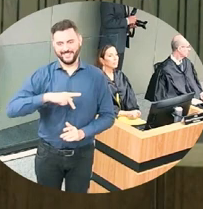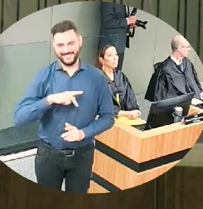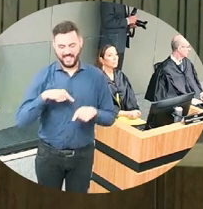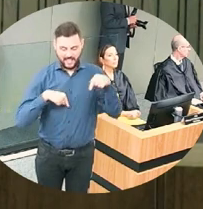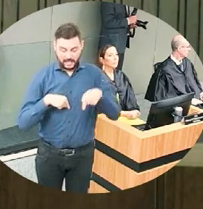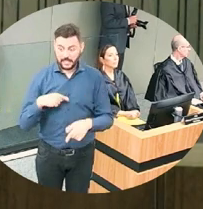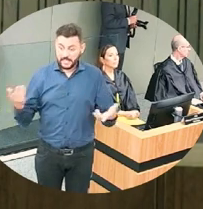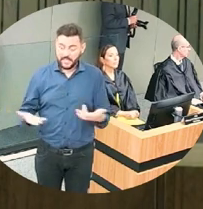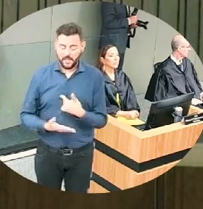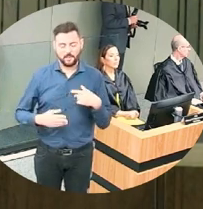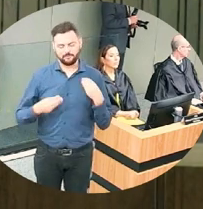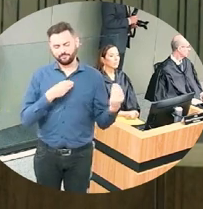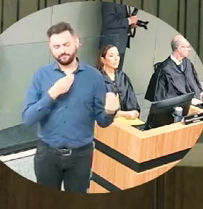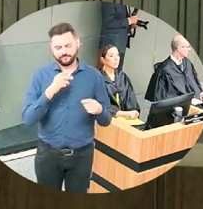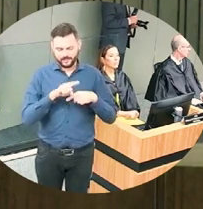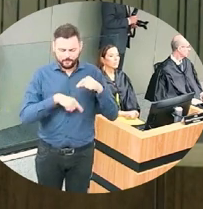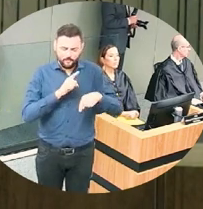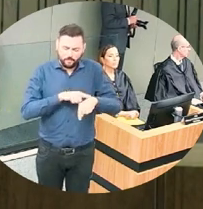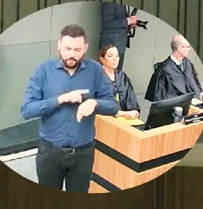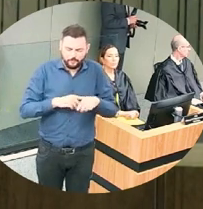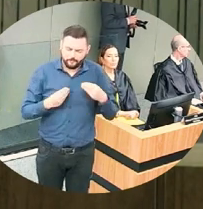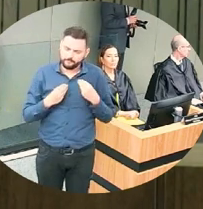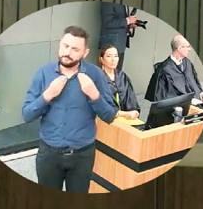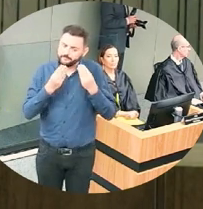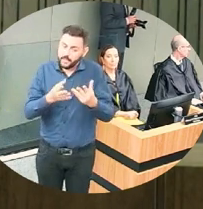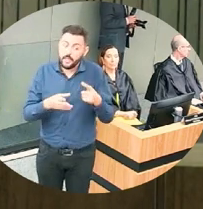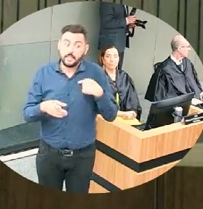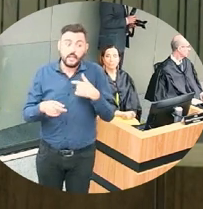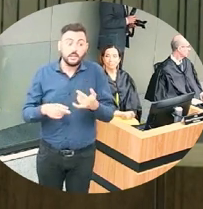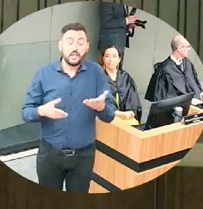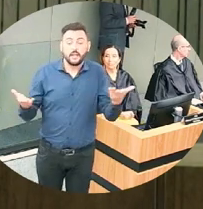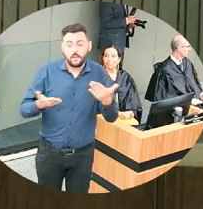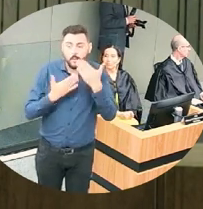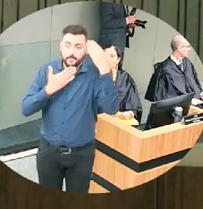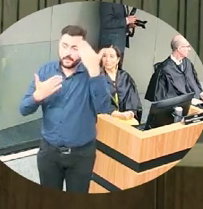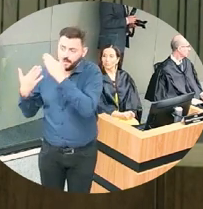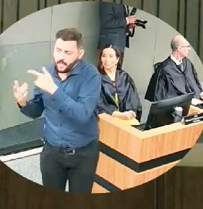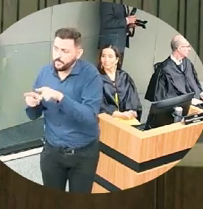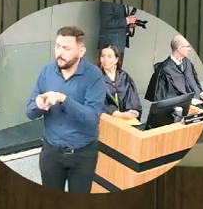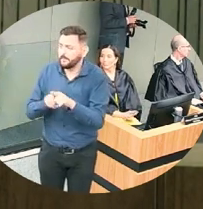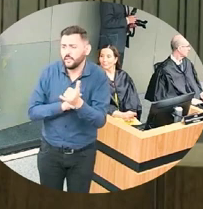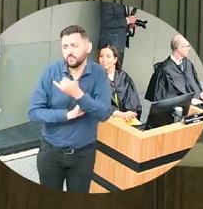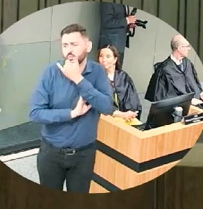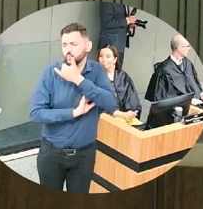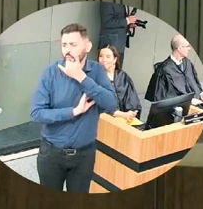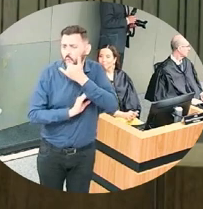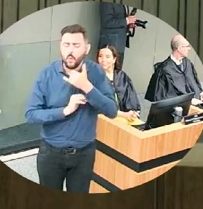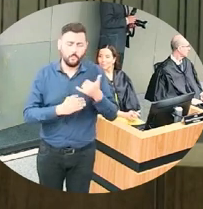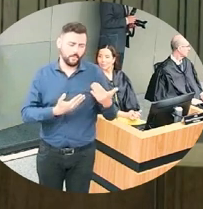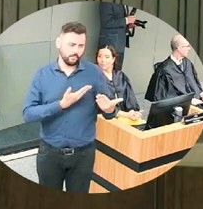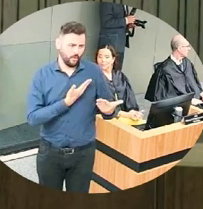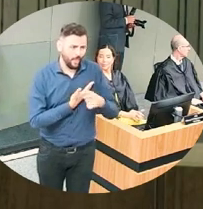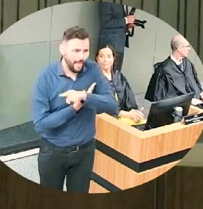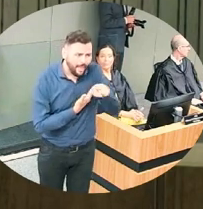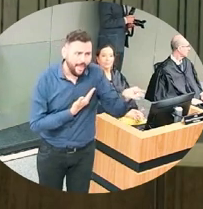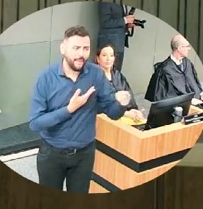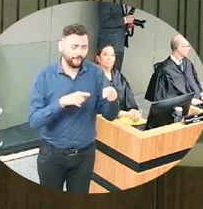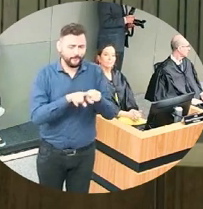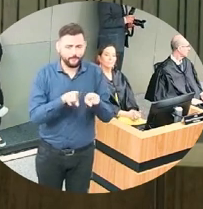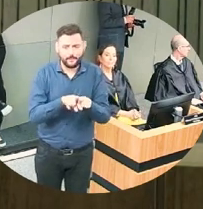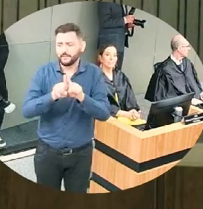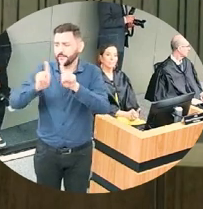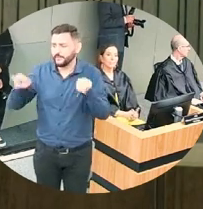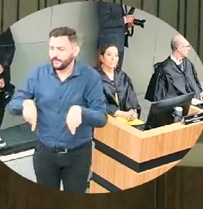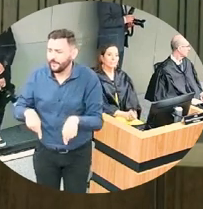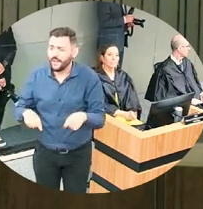Agradecer a minha família pedir desculpas aos colegas e servidores né porque sei que falei com todos porque